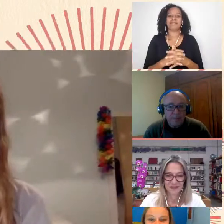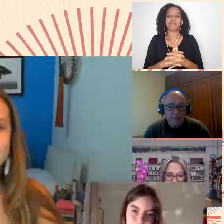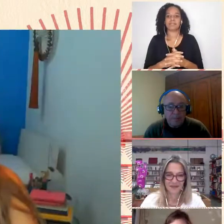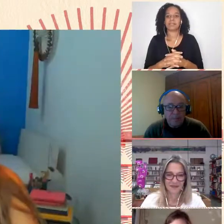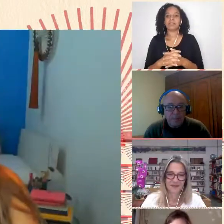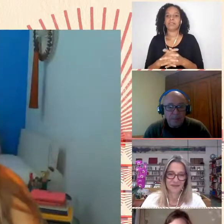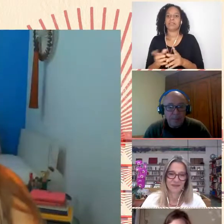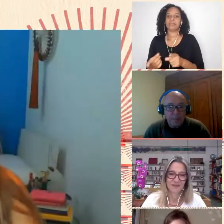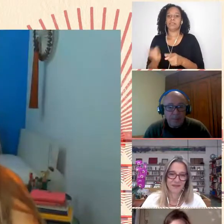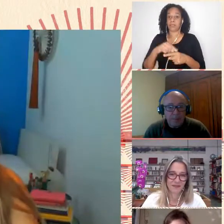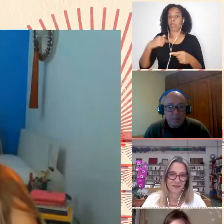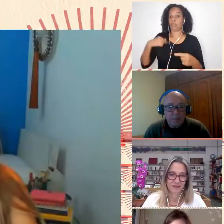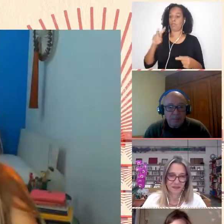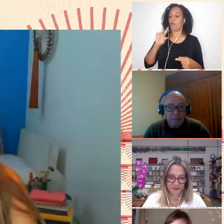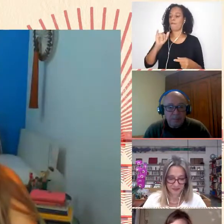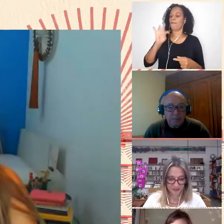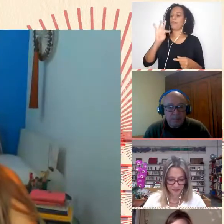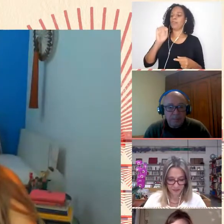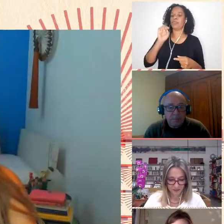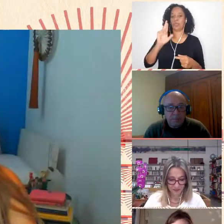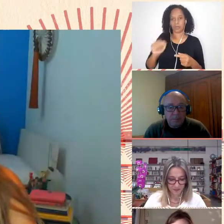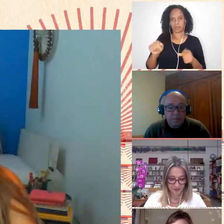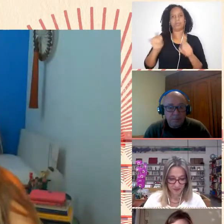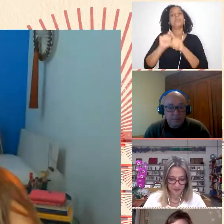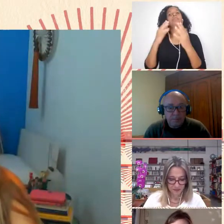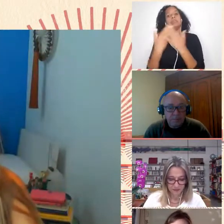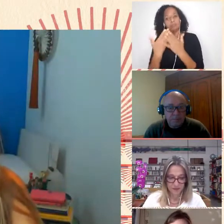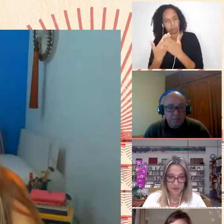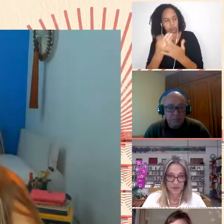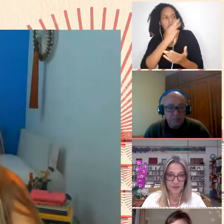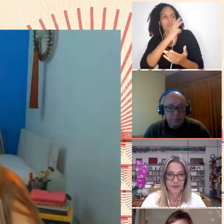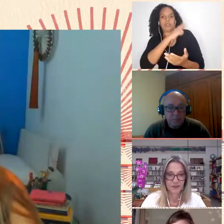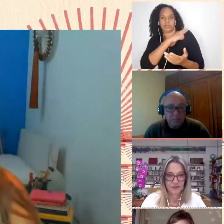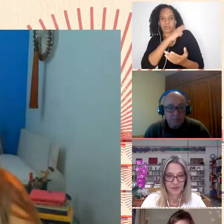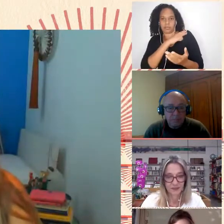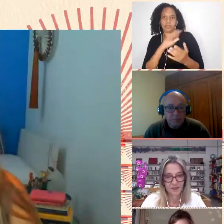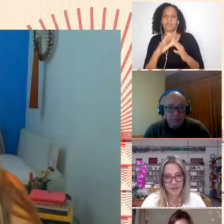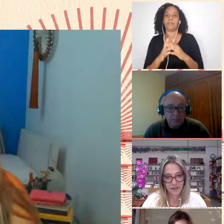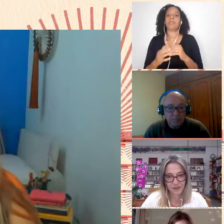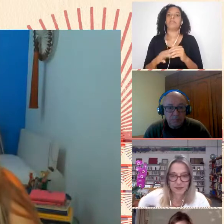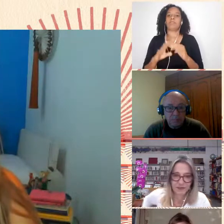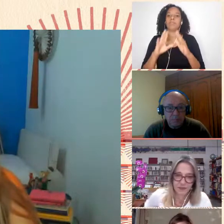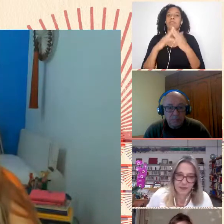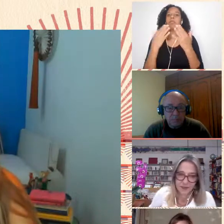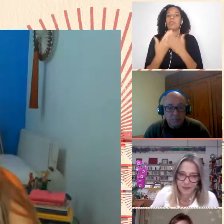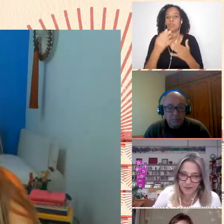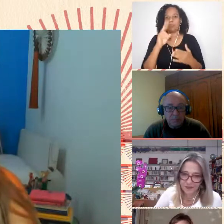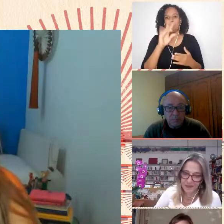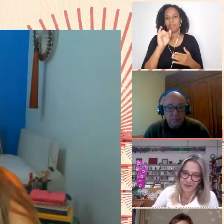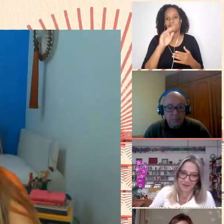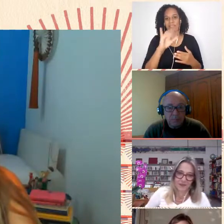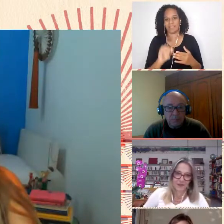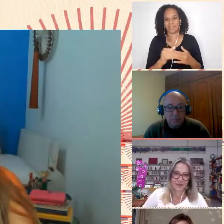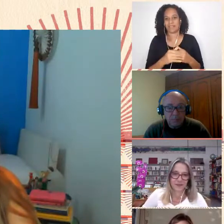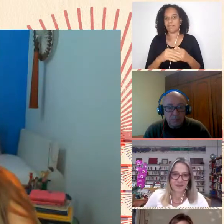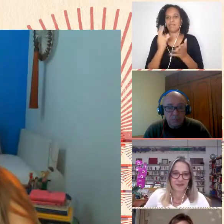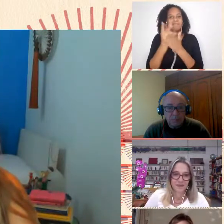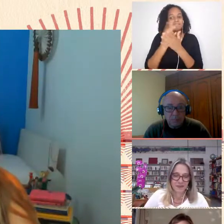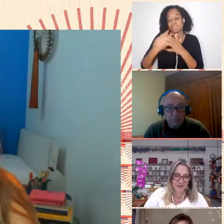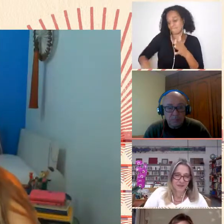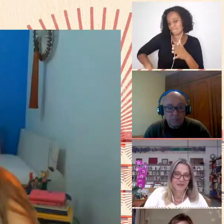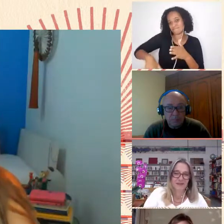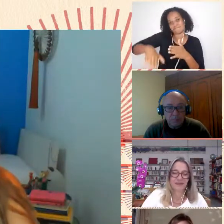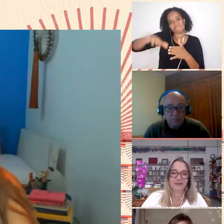Eu sou a Vitória Schalke, aluna do terceiro ano do ensino médio também. Estou na Viva desde sempre